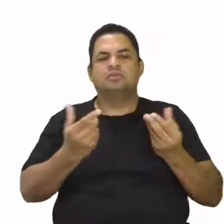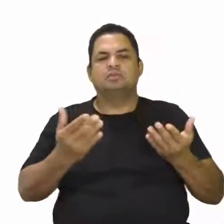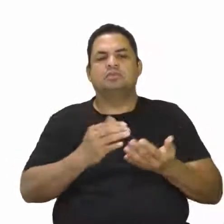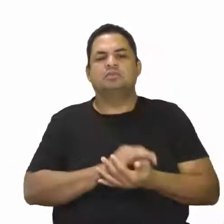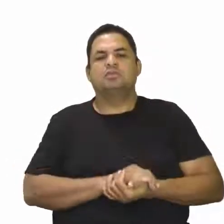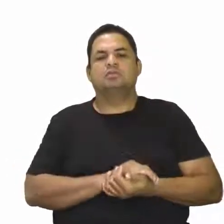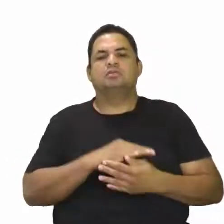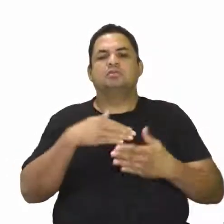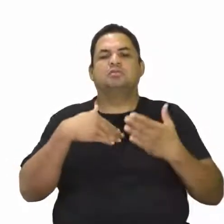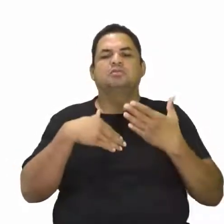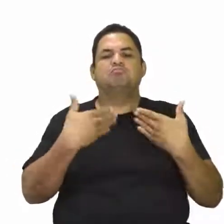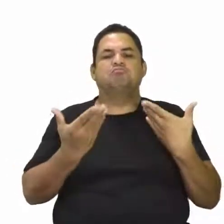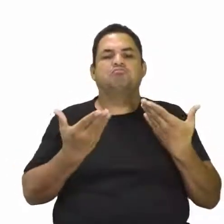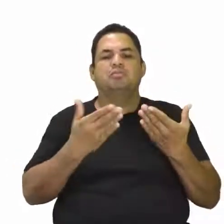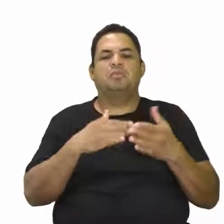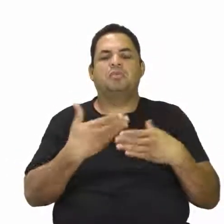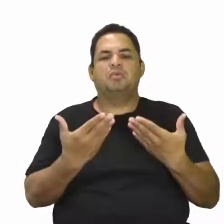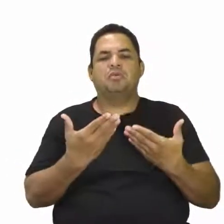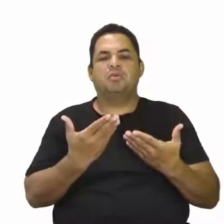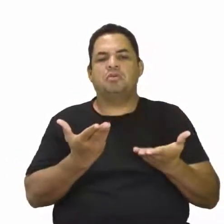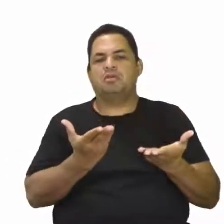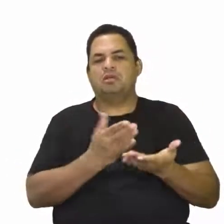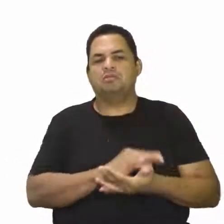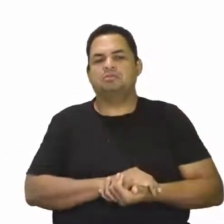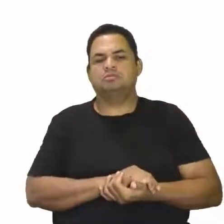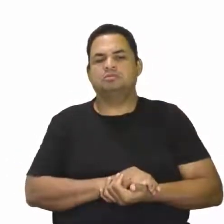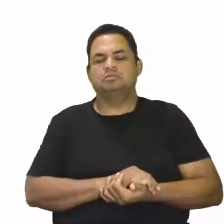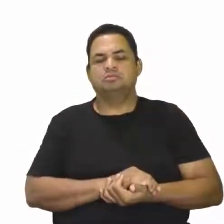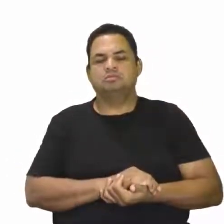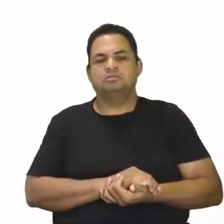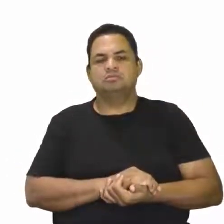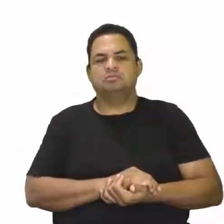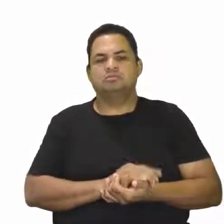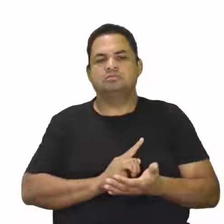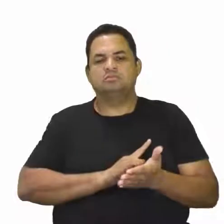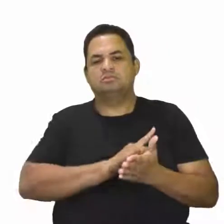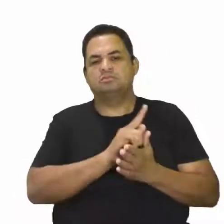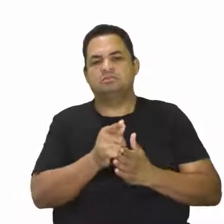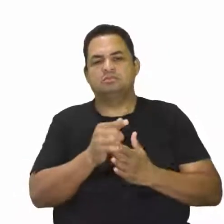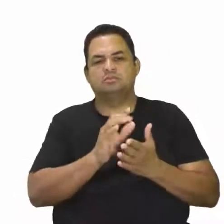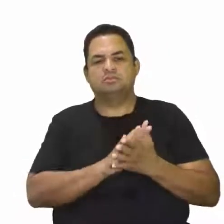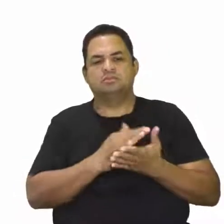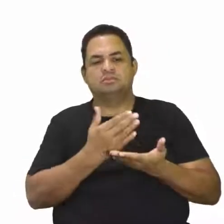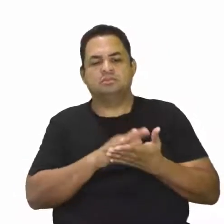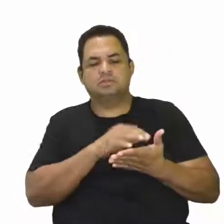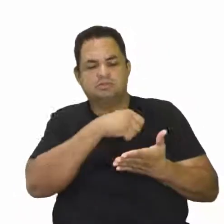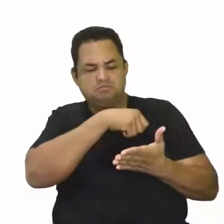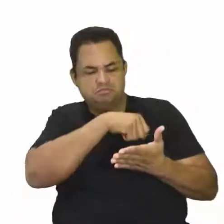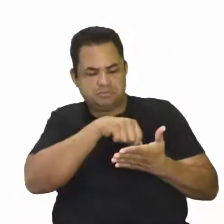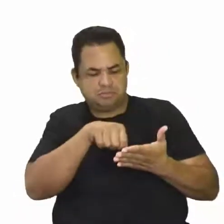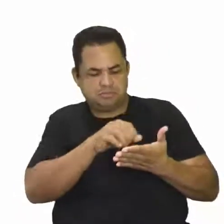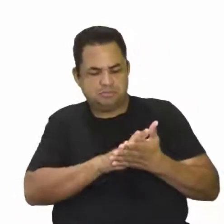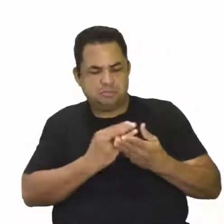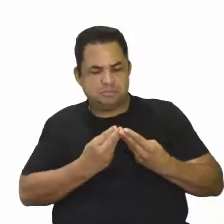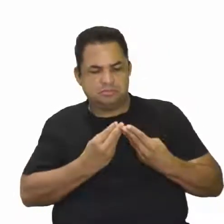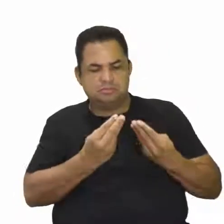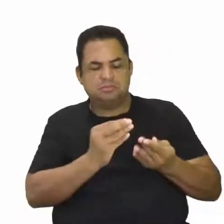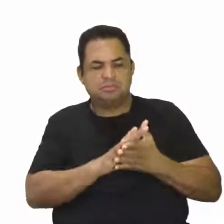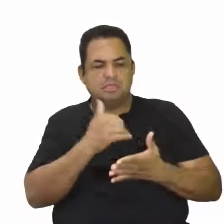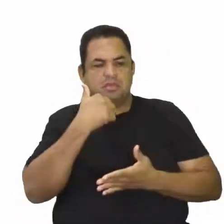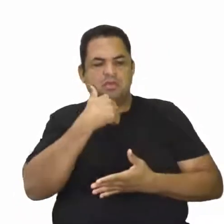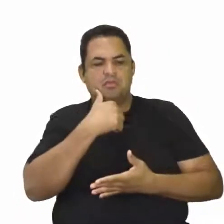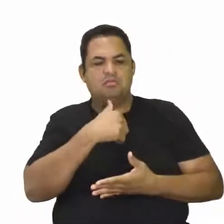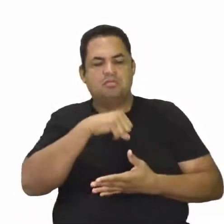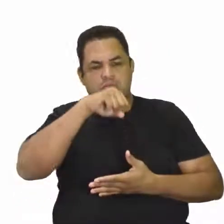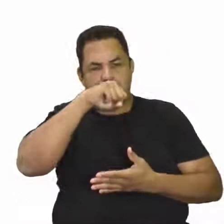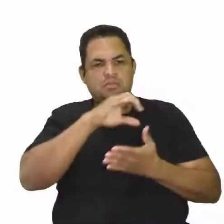gente. Qualquer pedacinho de texto, como disse Tainá, é gênero. Qualquer recadinho que você deixe para sua mãe é um gênero